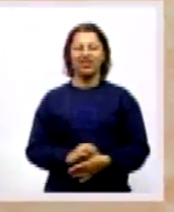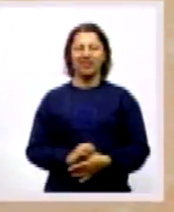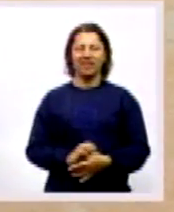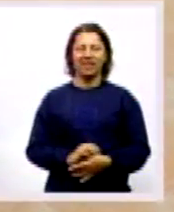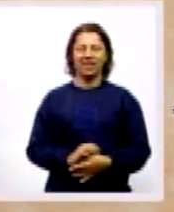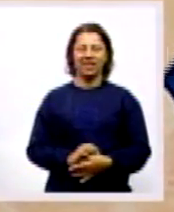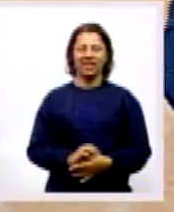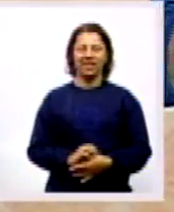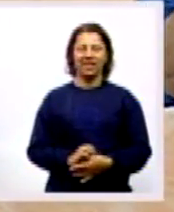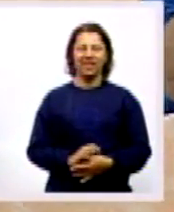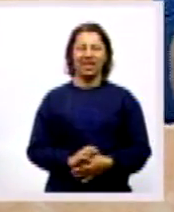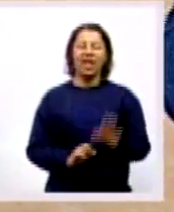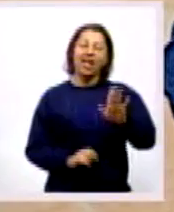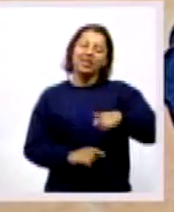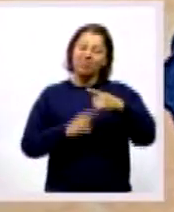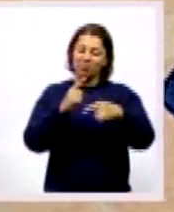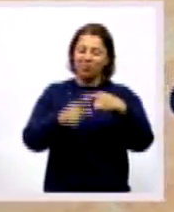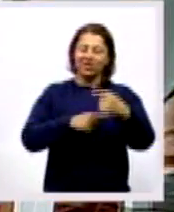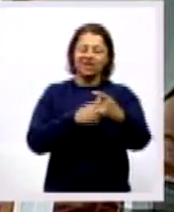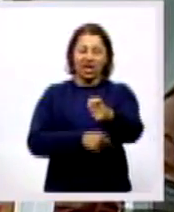Depois não queria que mijasse na cama.